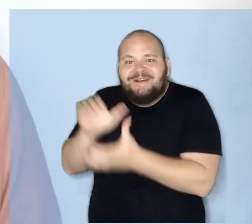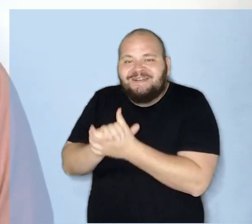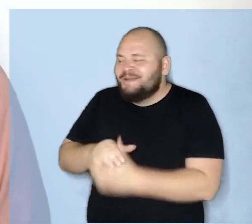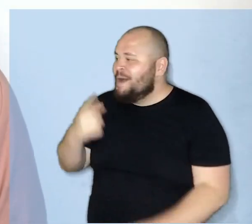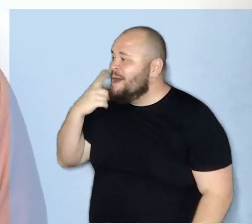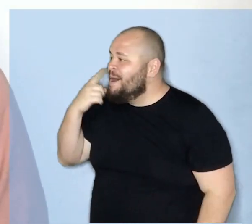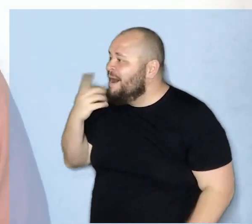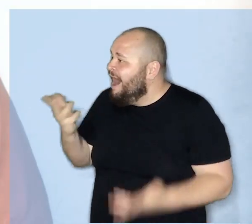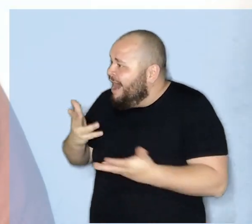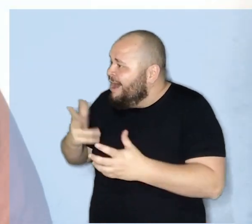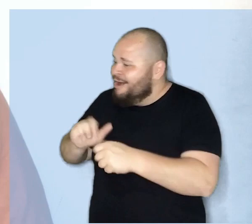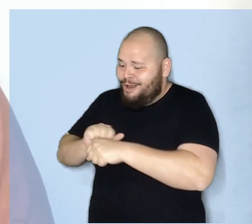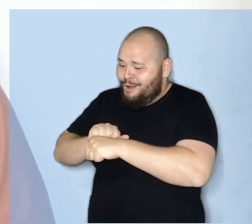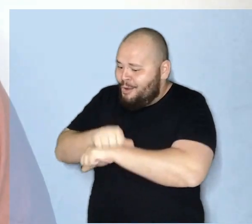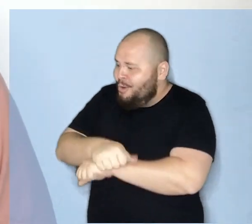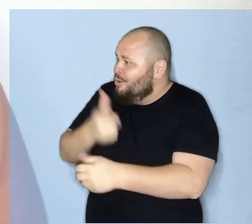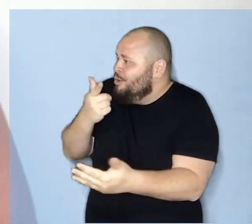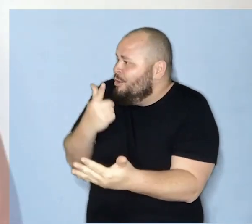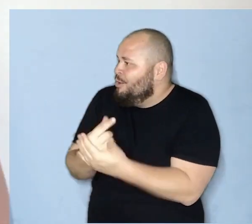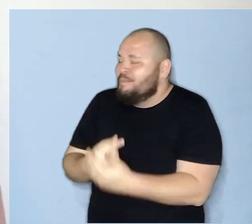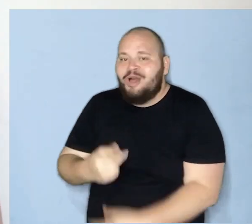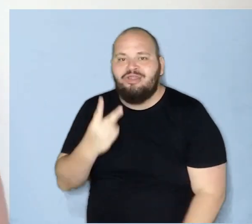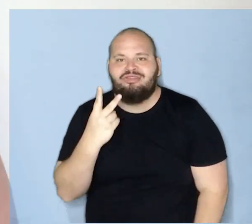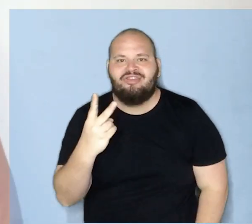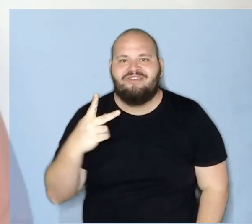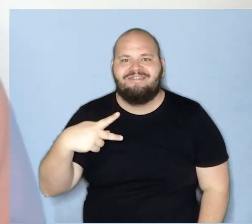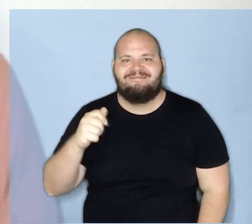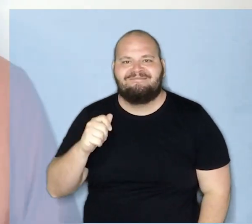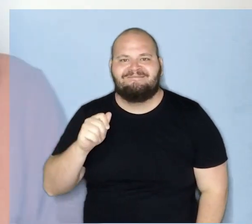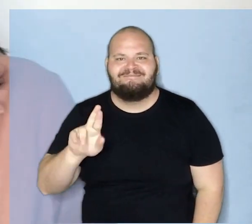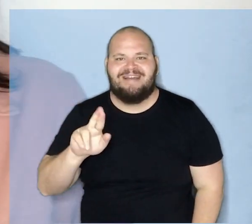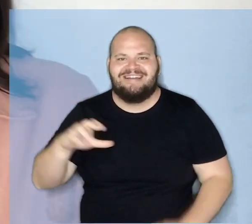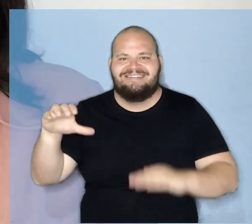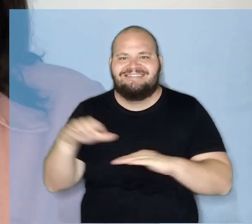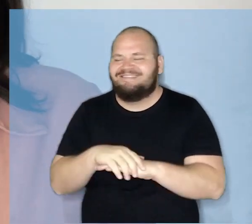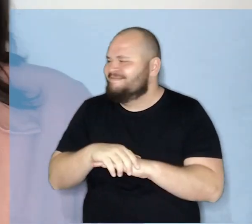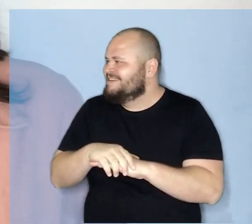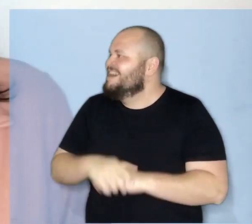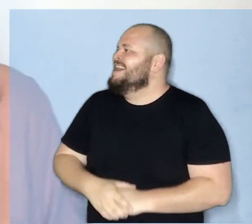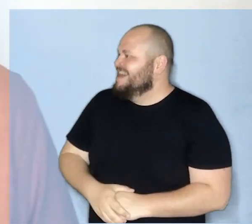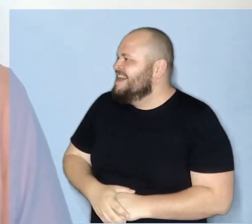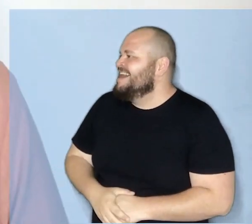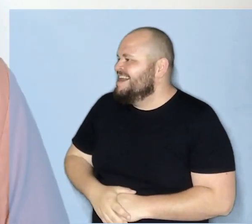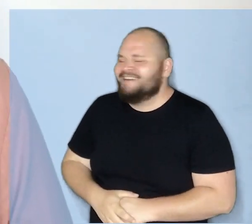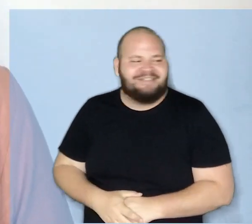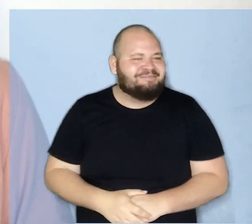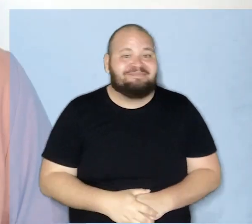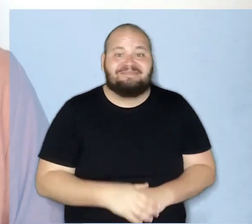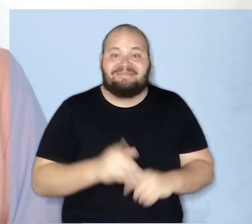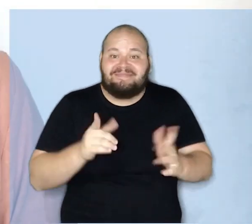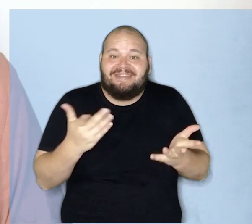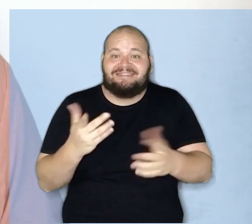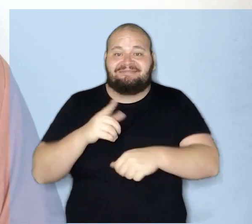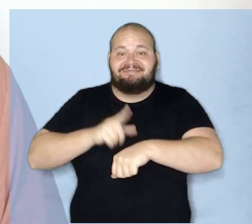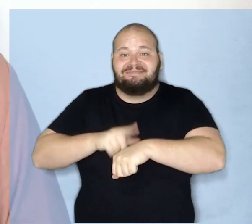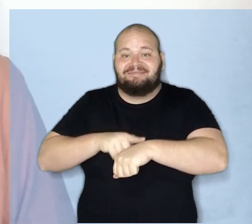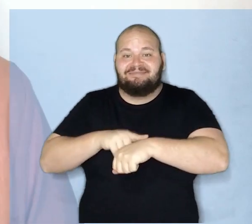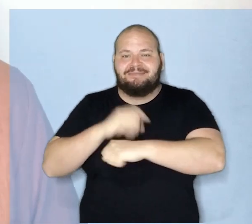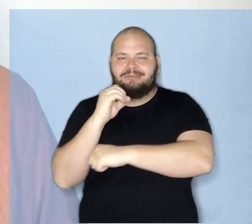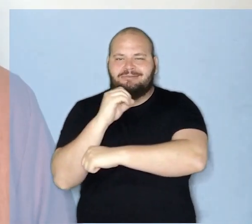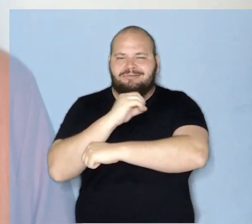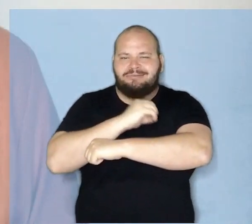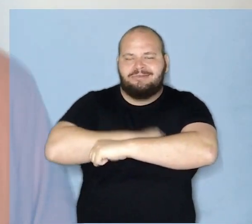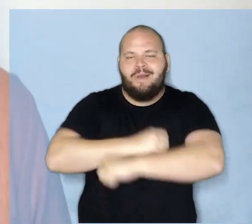para comprar couro para dois pares de sapatos. Foi o que ele fez. No final da tarde, ele foi para a loja, na